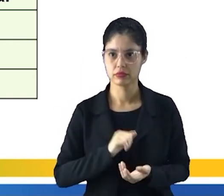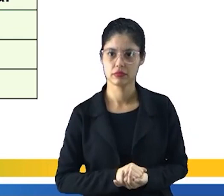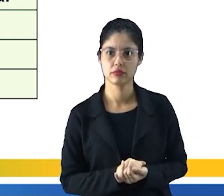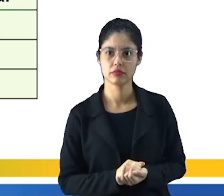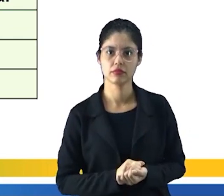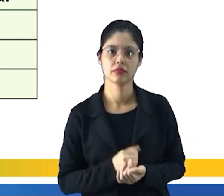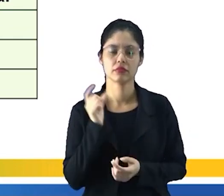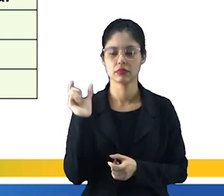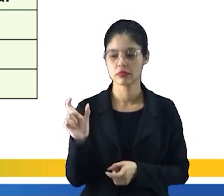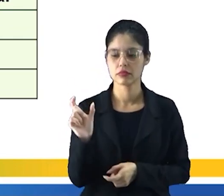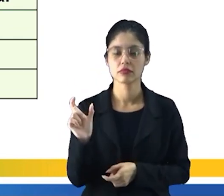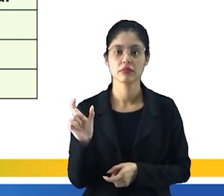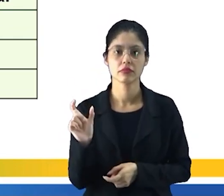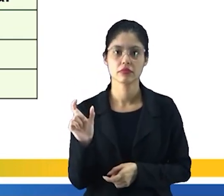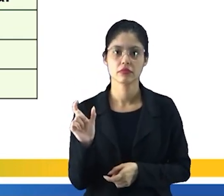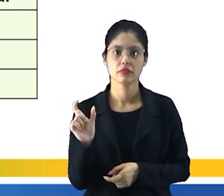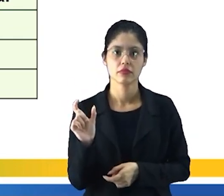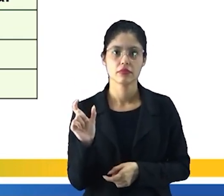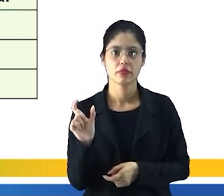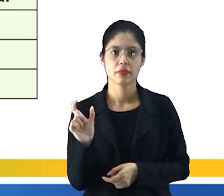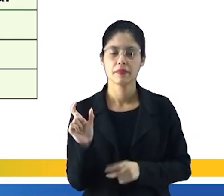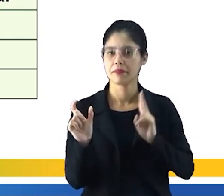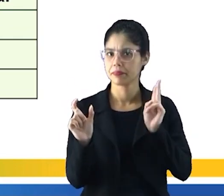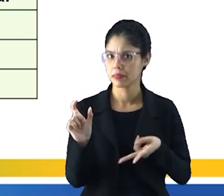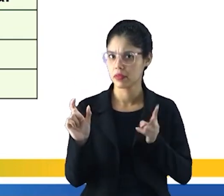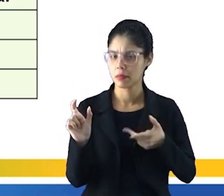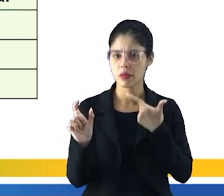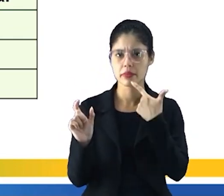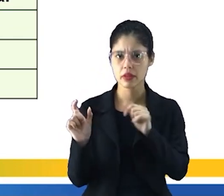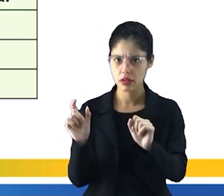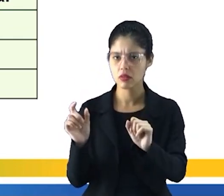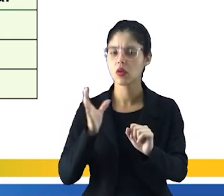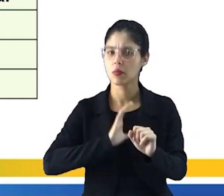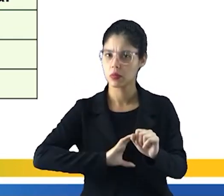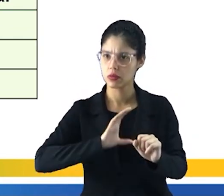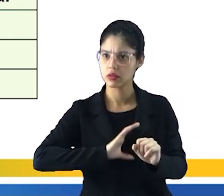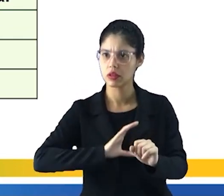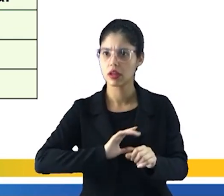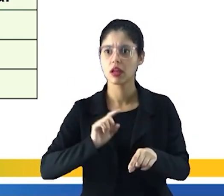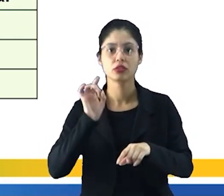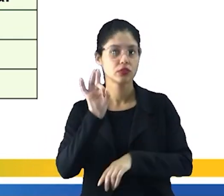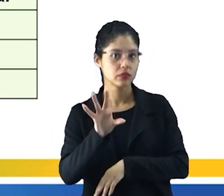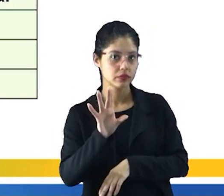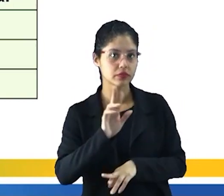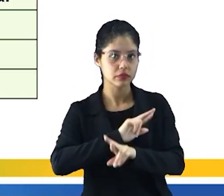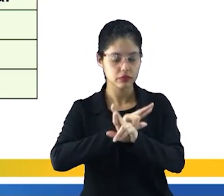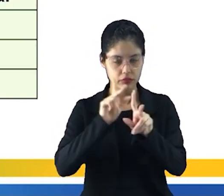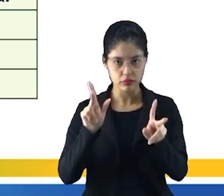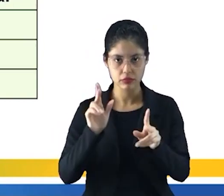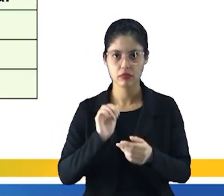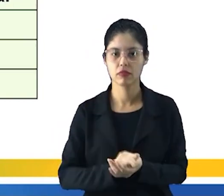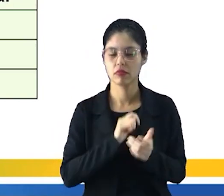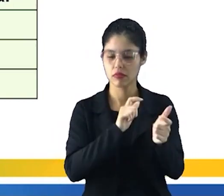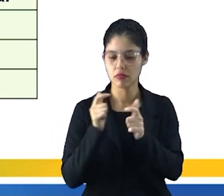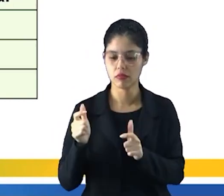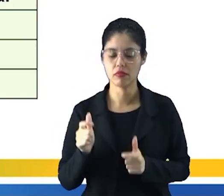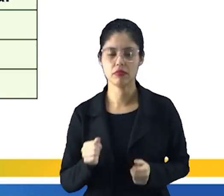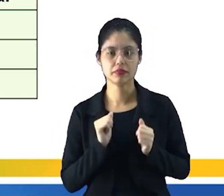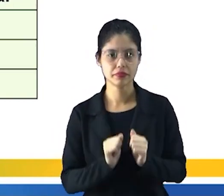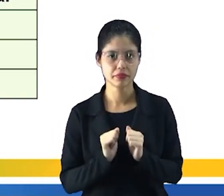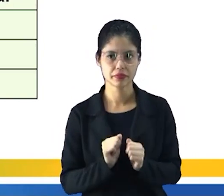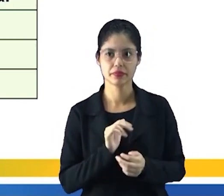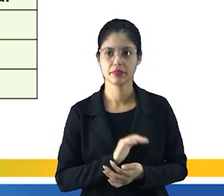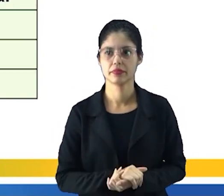diferença de uma palavra, né, da mesma língua, que é a língua portuguesa, só que dependendo do lugar ela